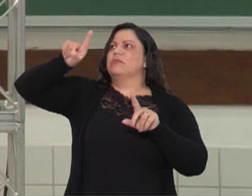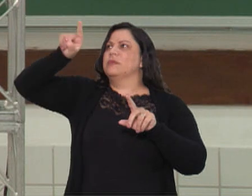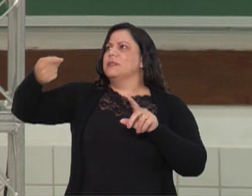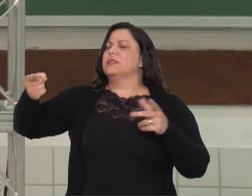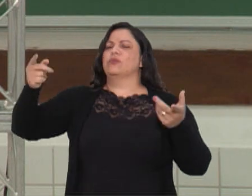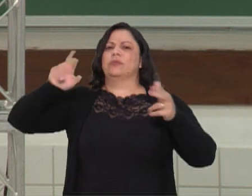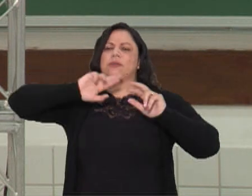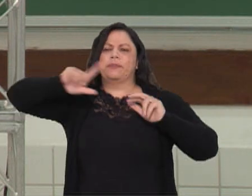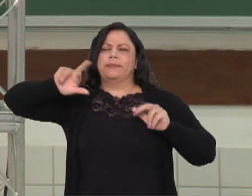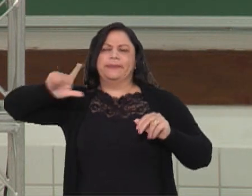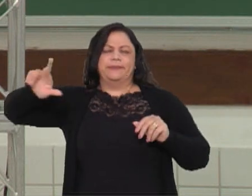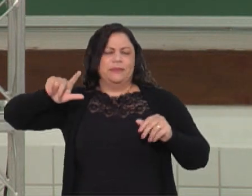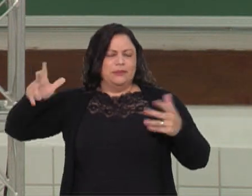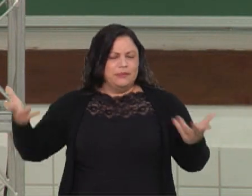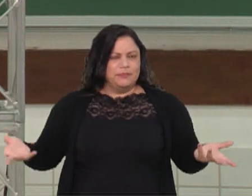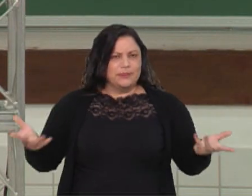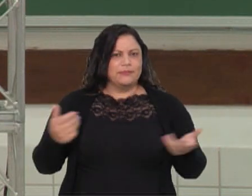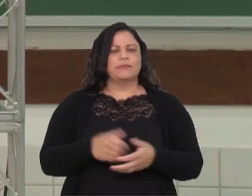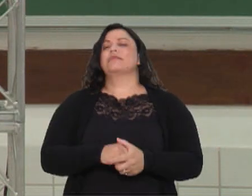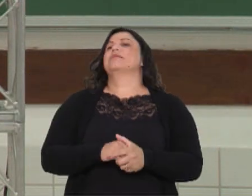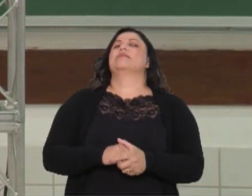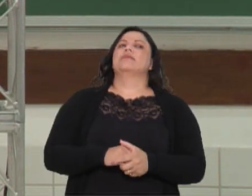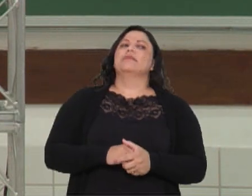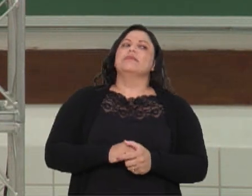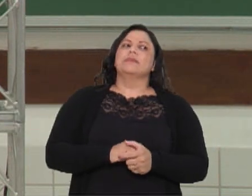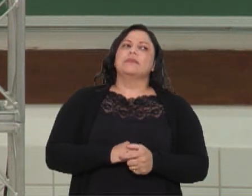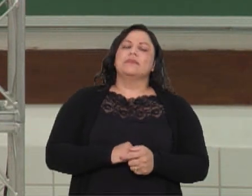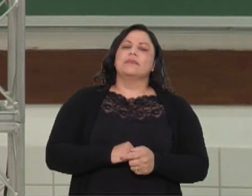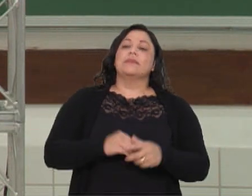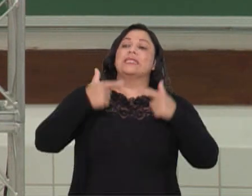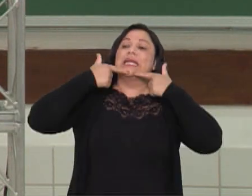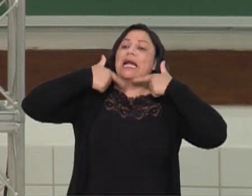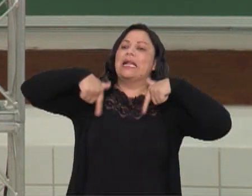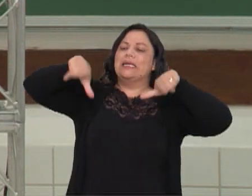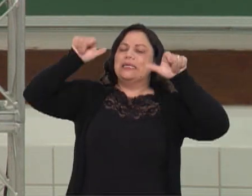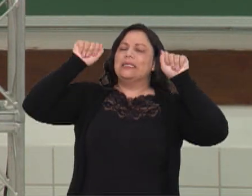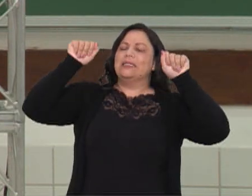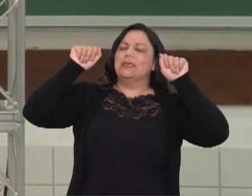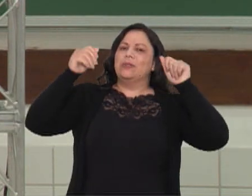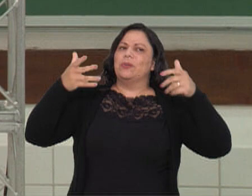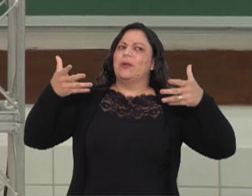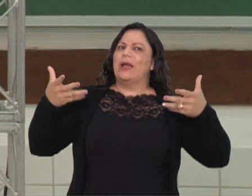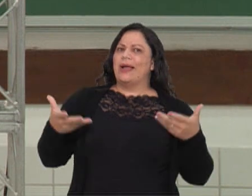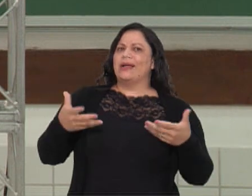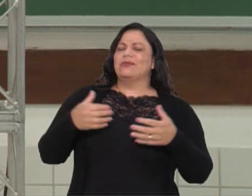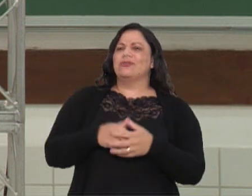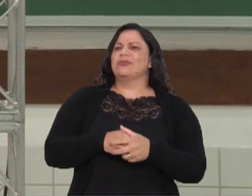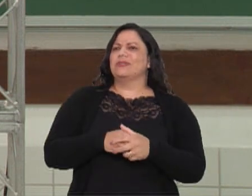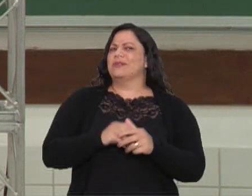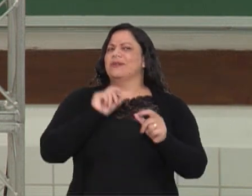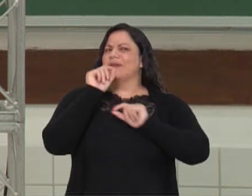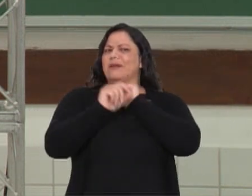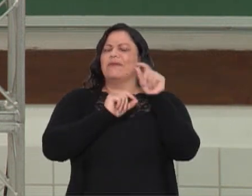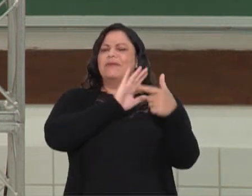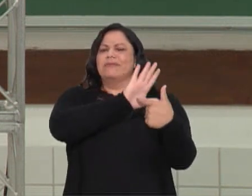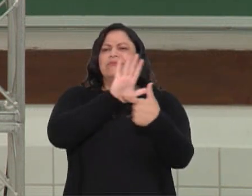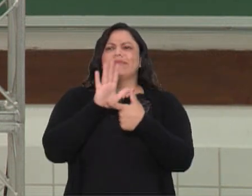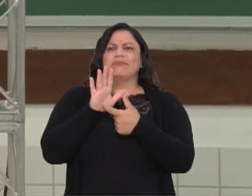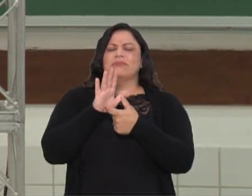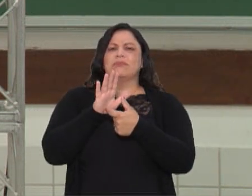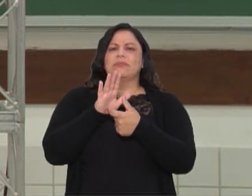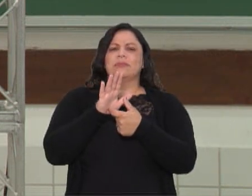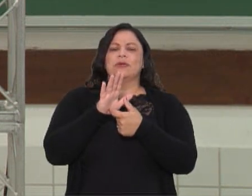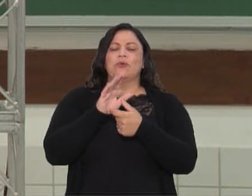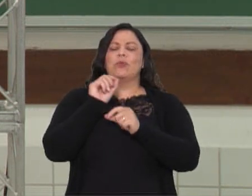e todas as demais, a linguagem aqui, ela vai ser chamada de